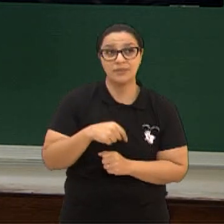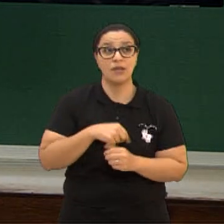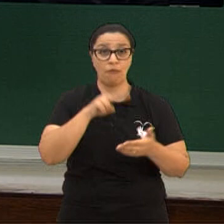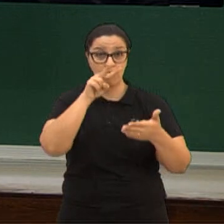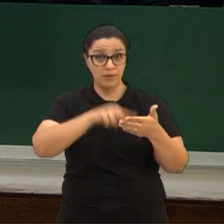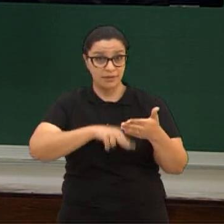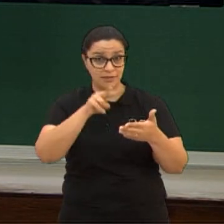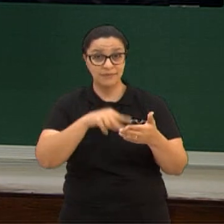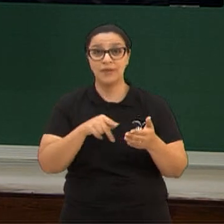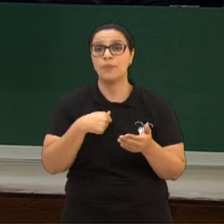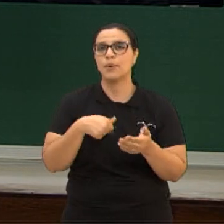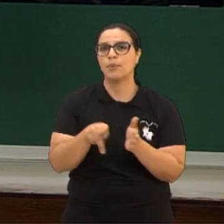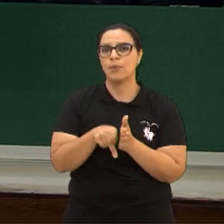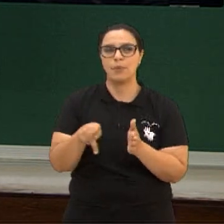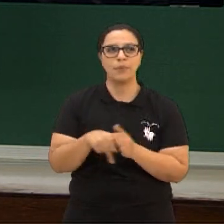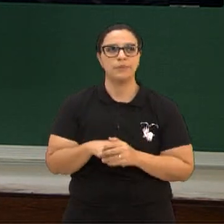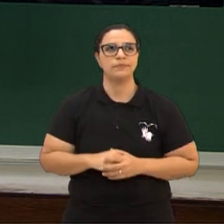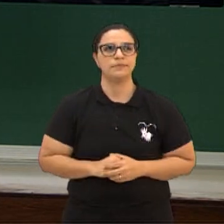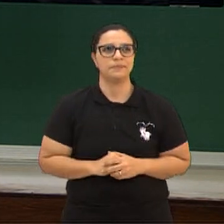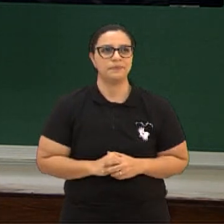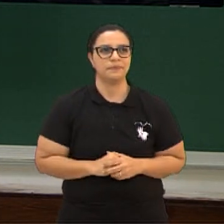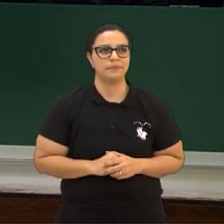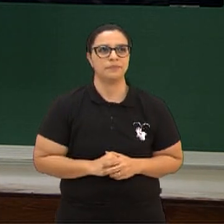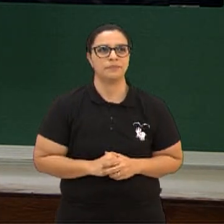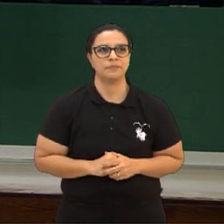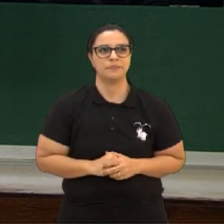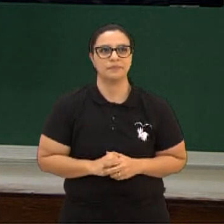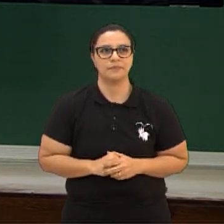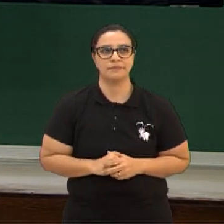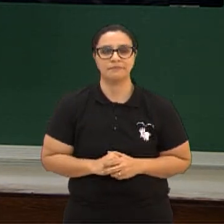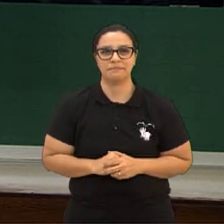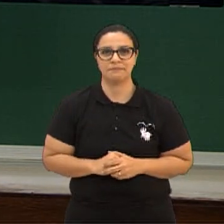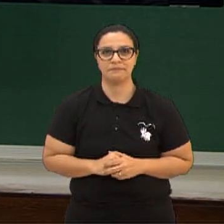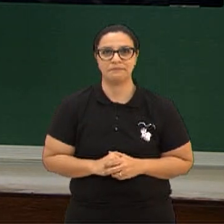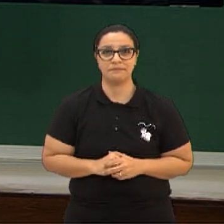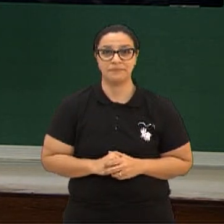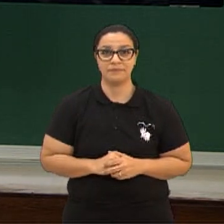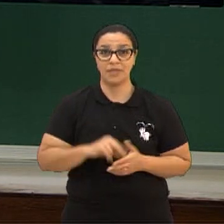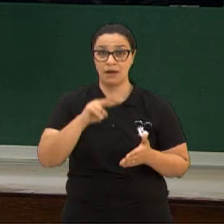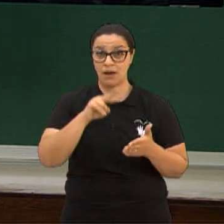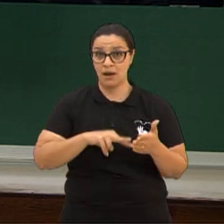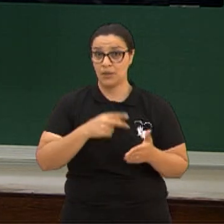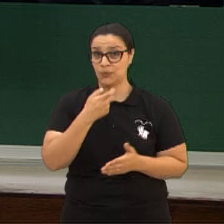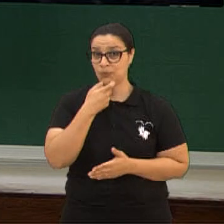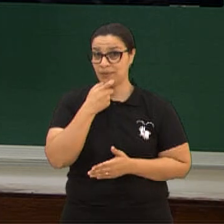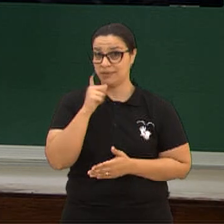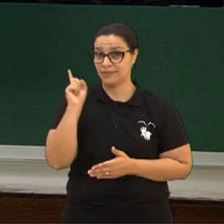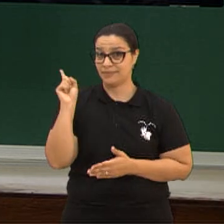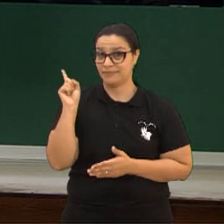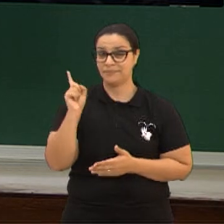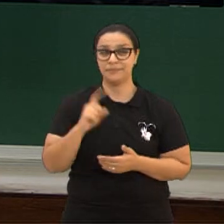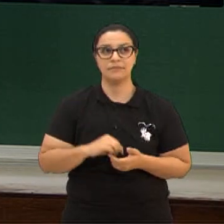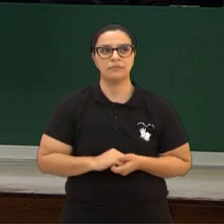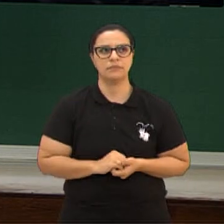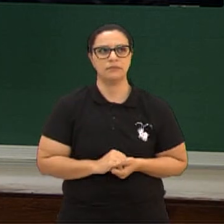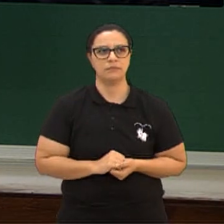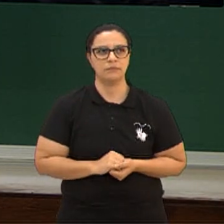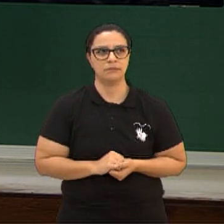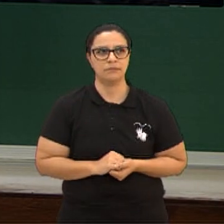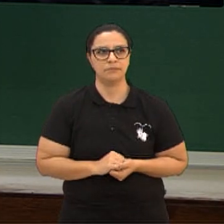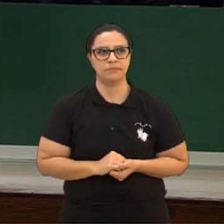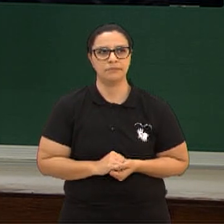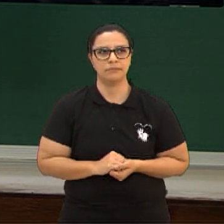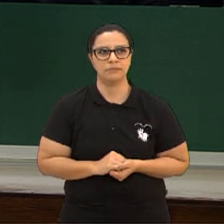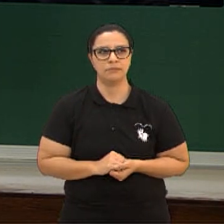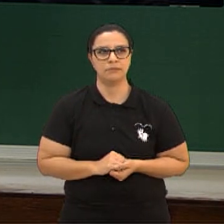later, alligator. After a while, crocodile. Can't you see you're in my way now? Don't you know